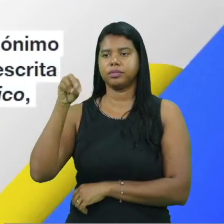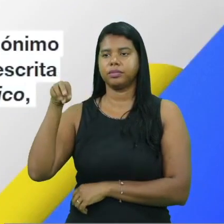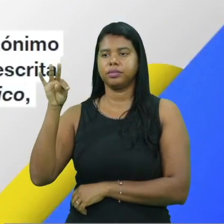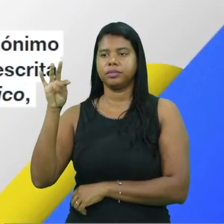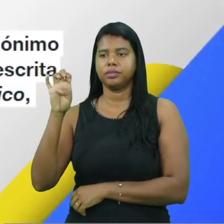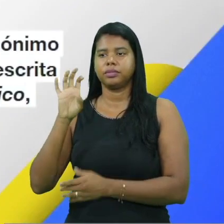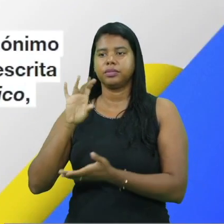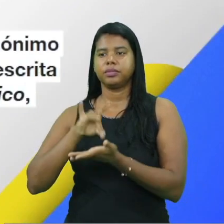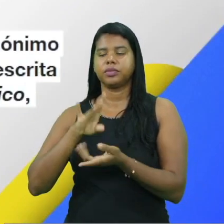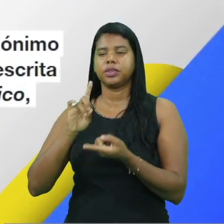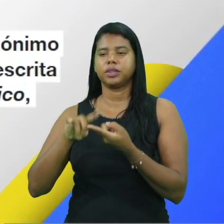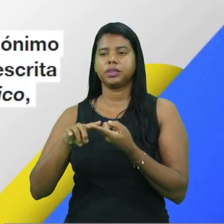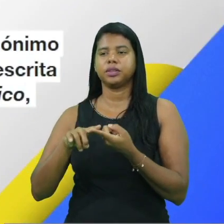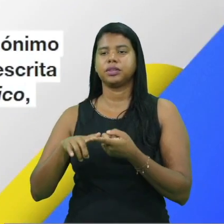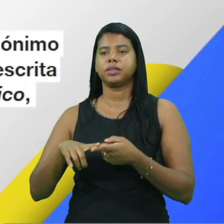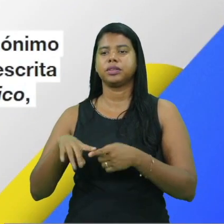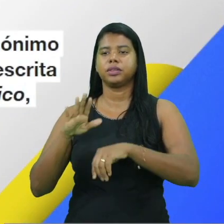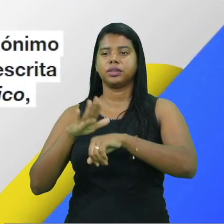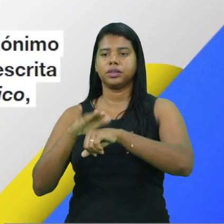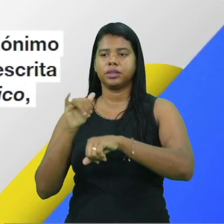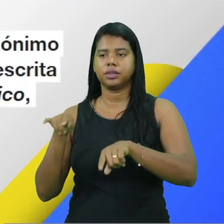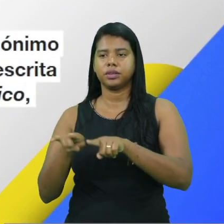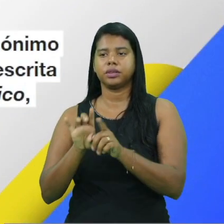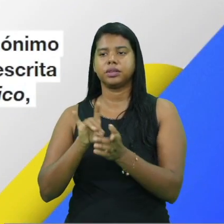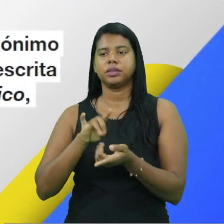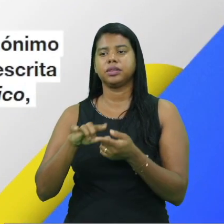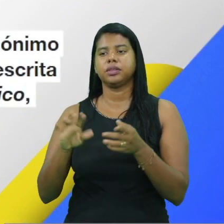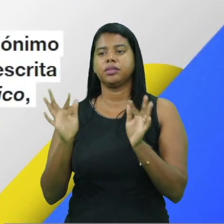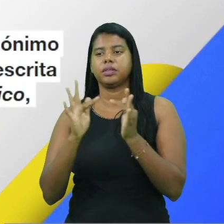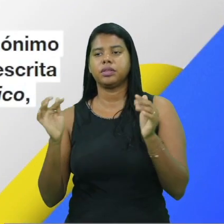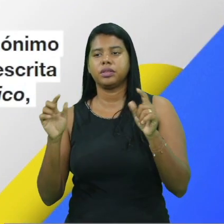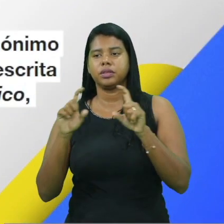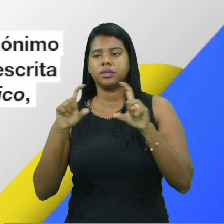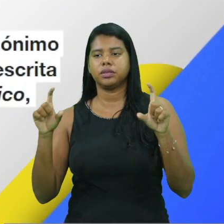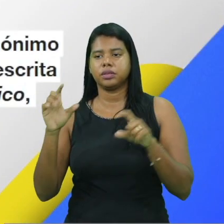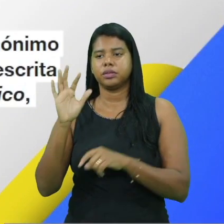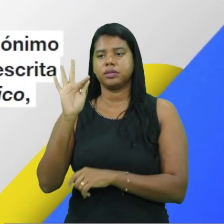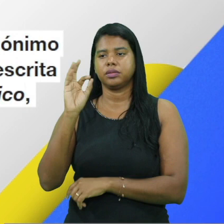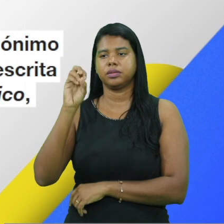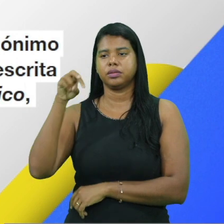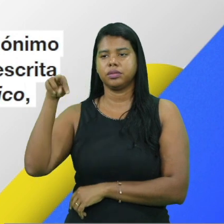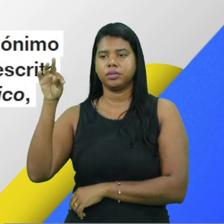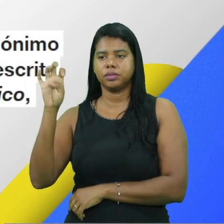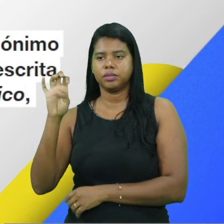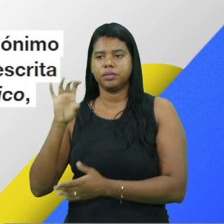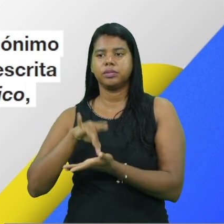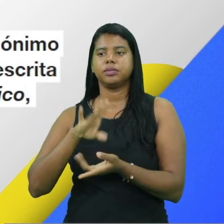tipográfica, também chamada de tipo ou simplesmente fonte, é um padrão,